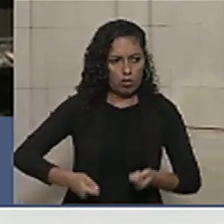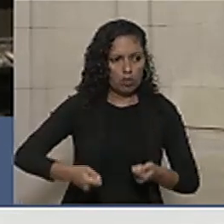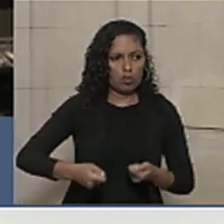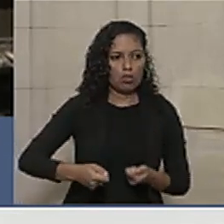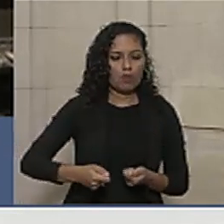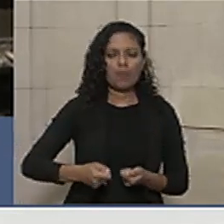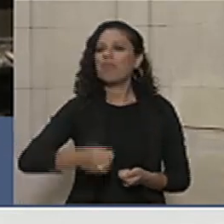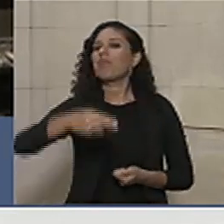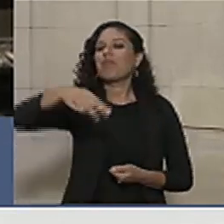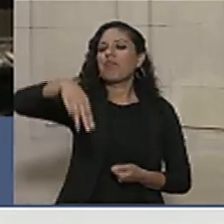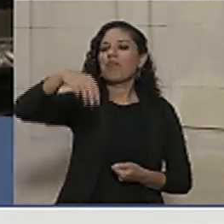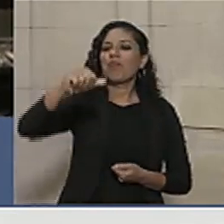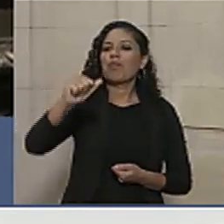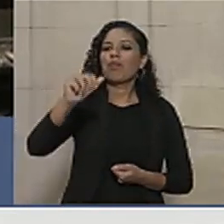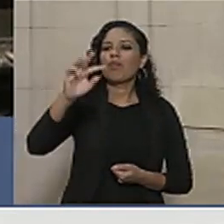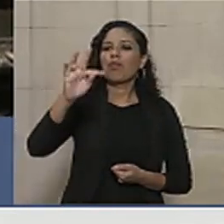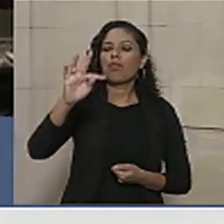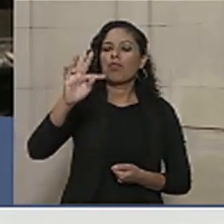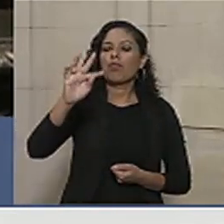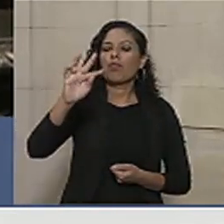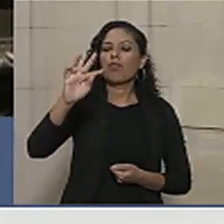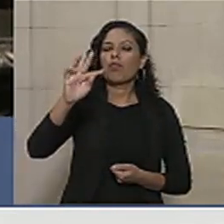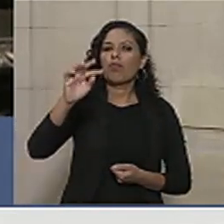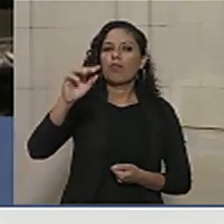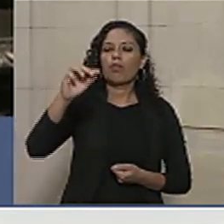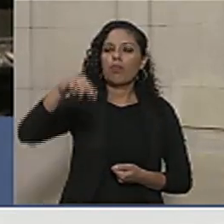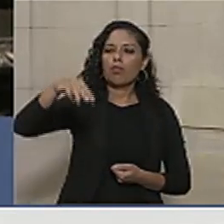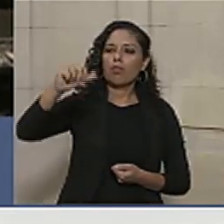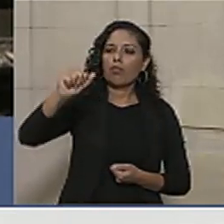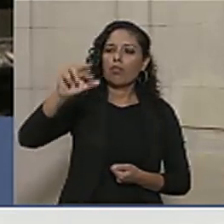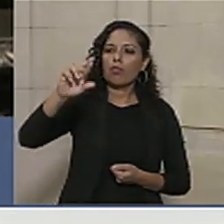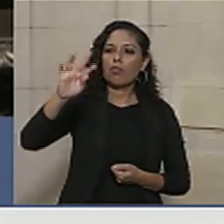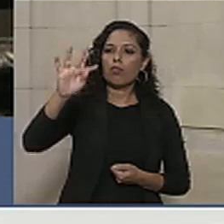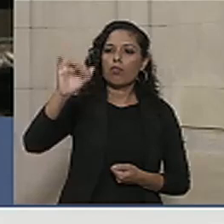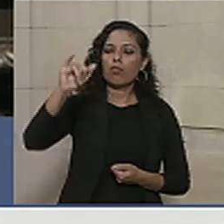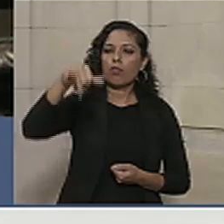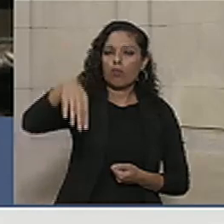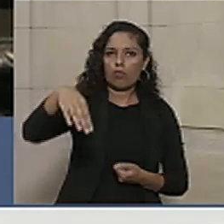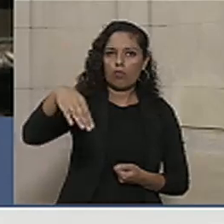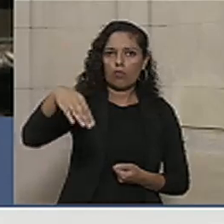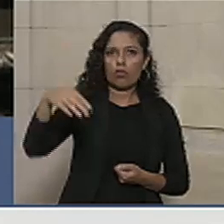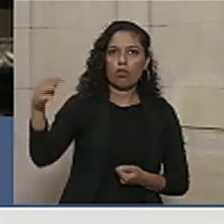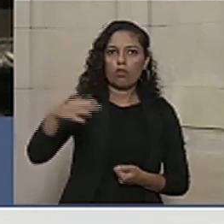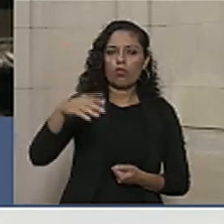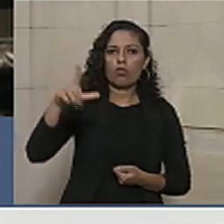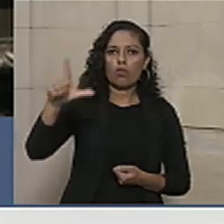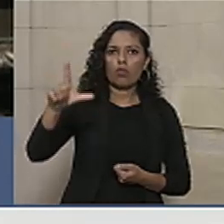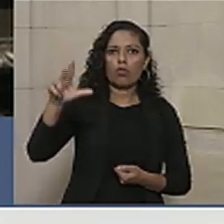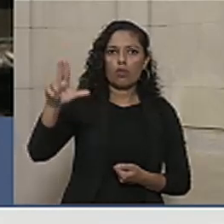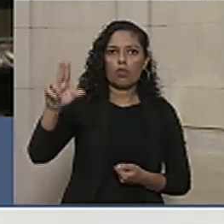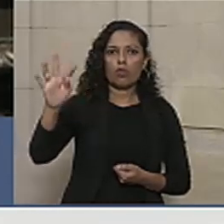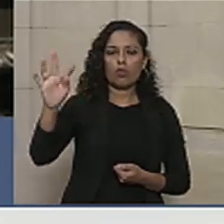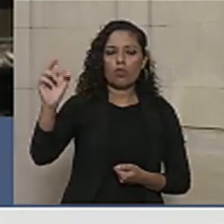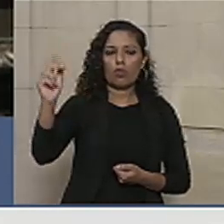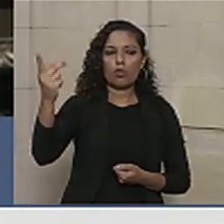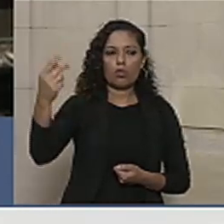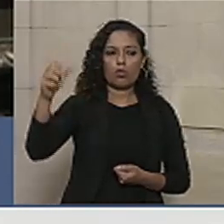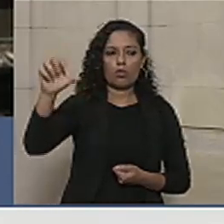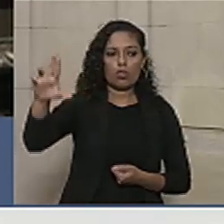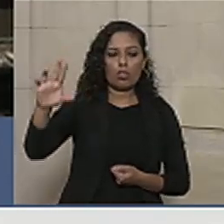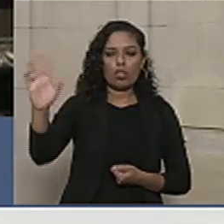Luther King, que também tive a oportunidade de visitar em Atlanta o Centro para a